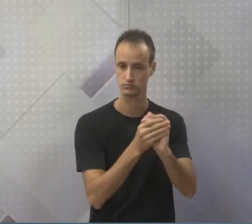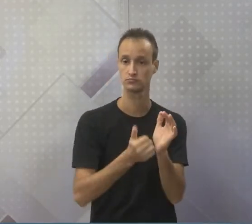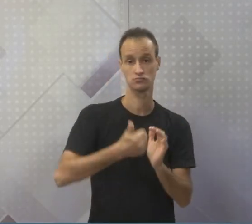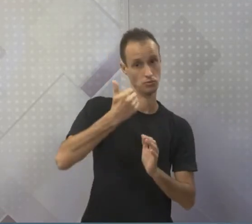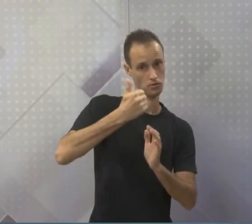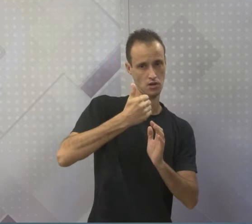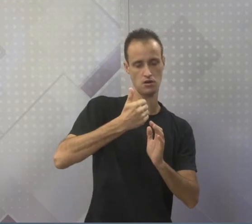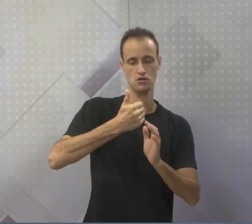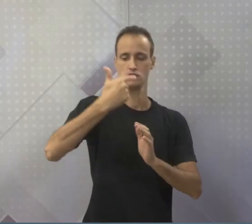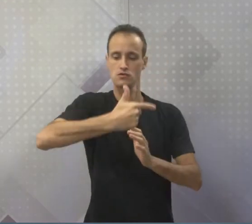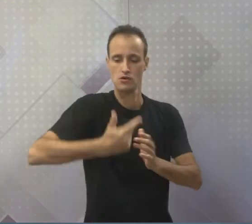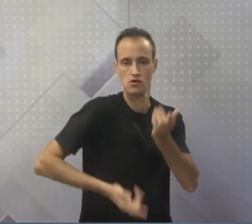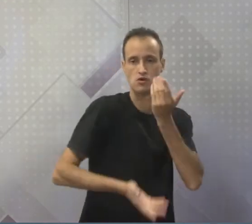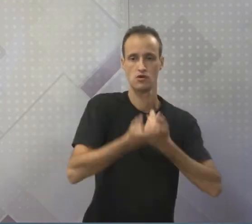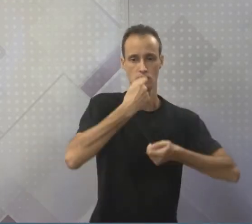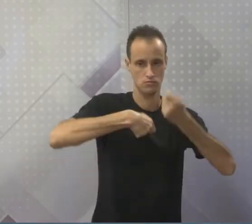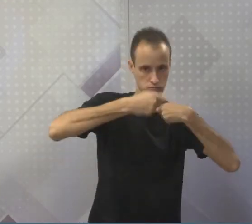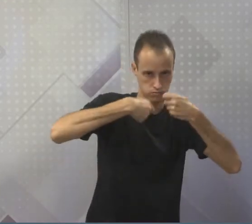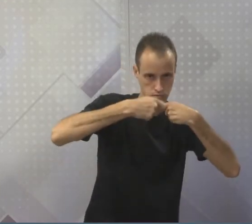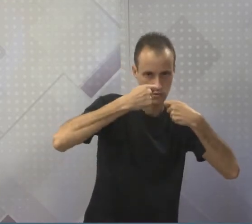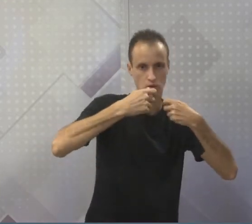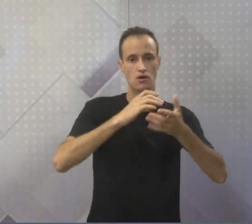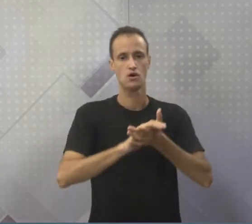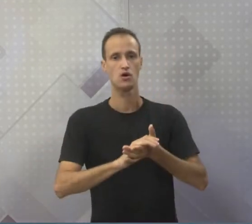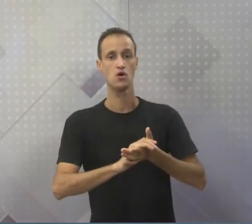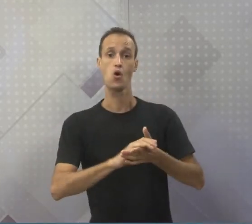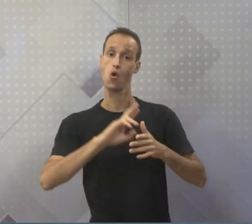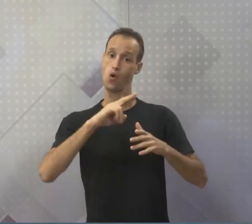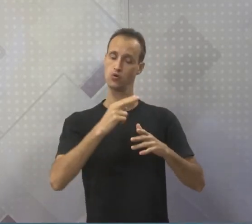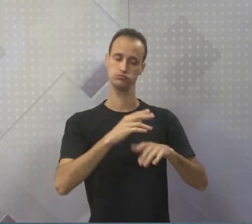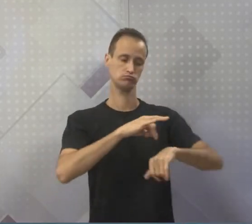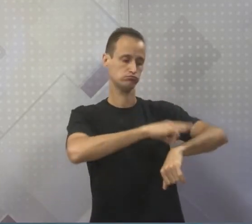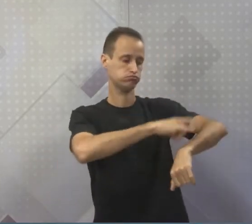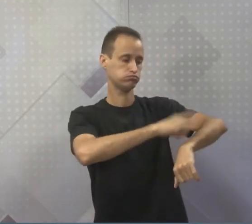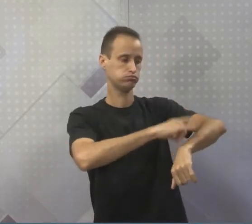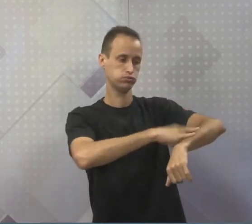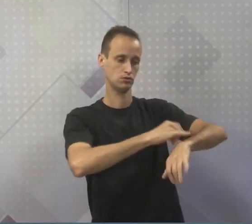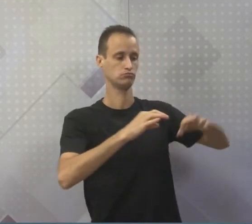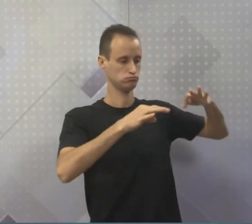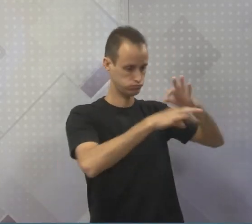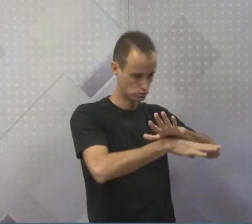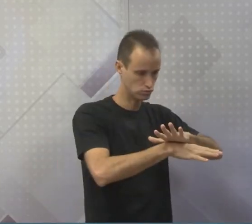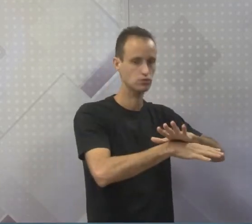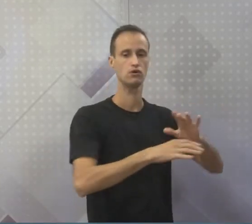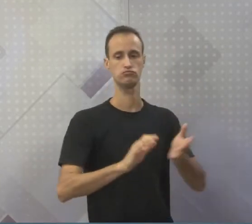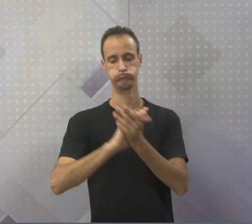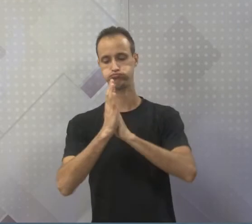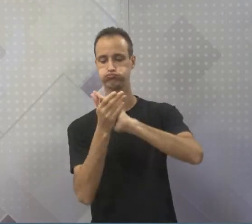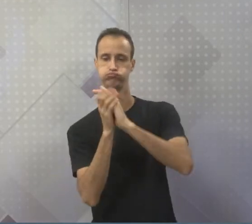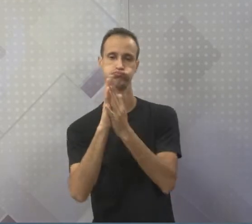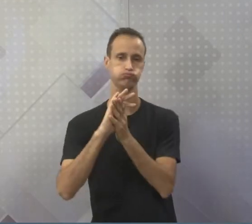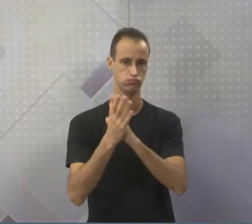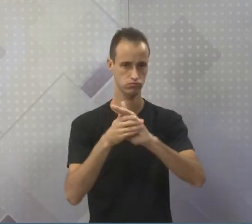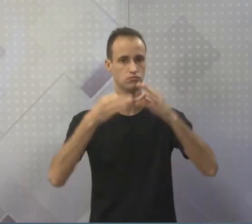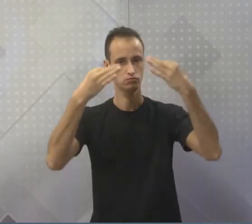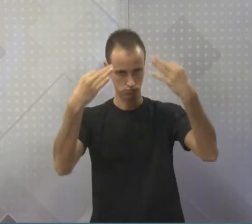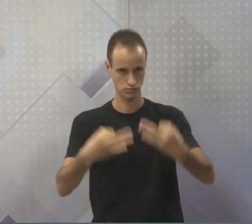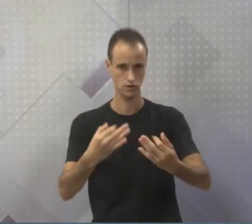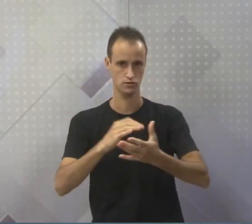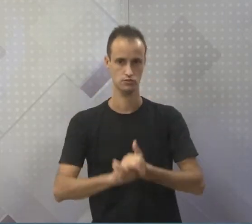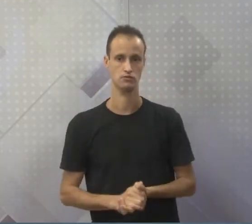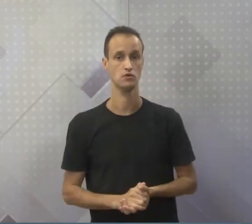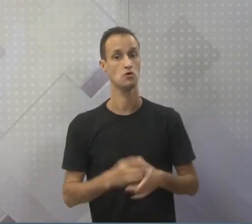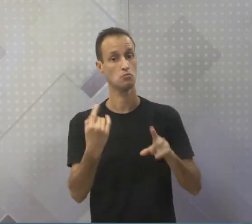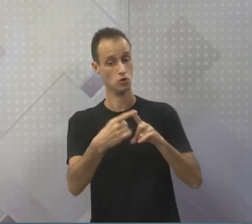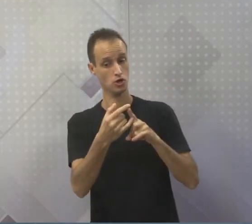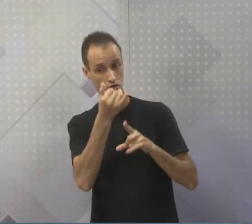comer, ou então lavar as mãos depois de usar o banheiro. Isso seria muito